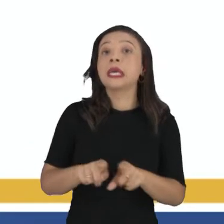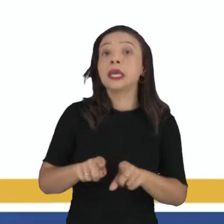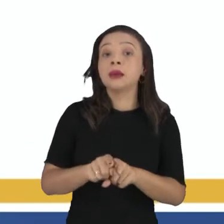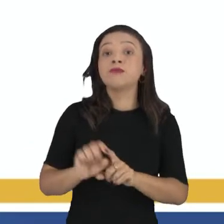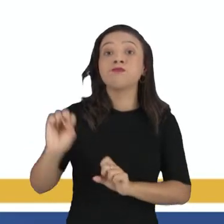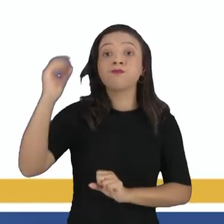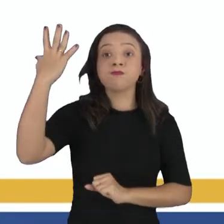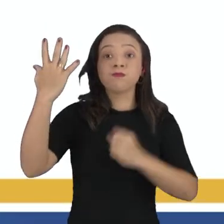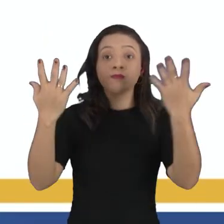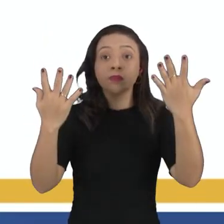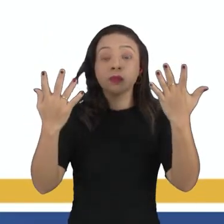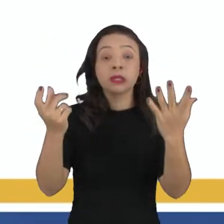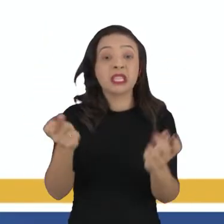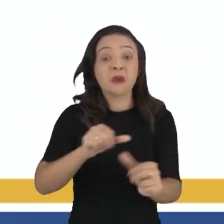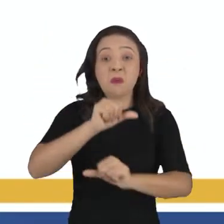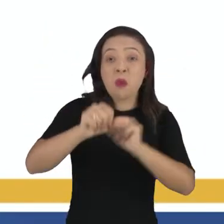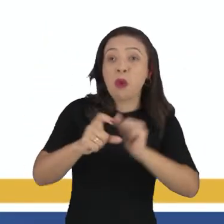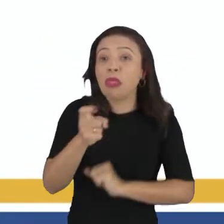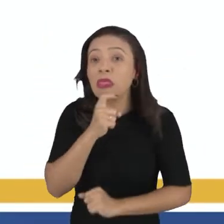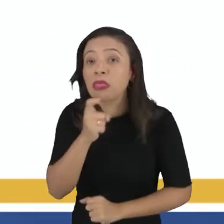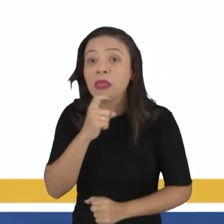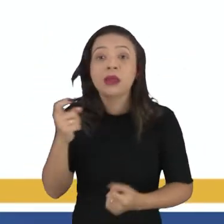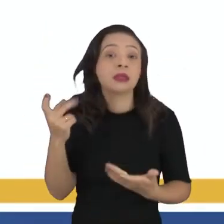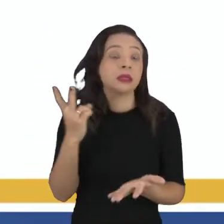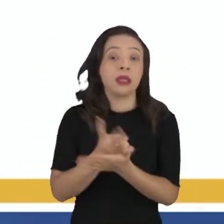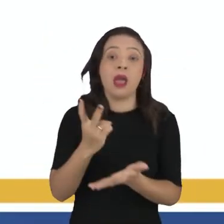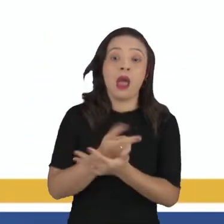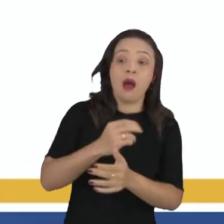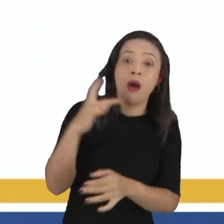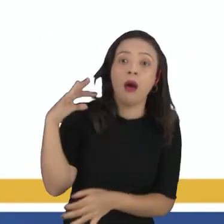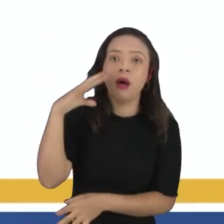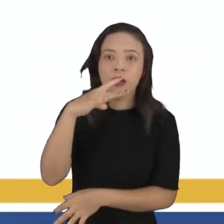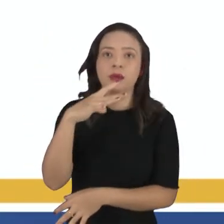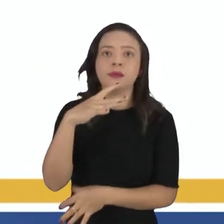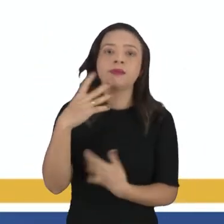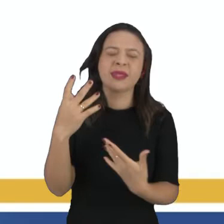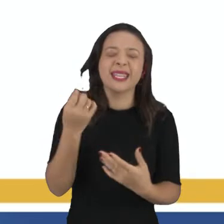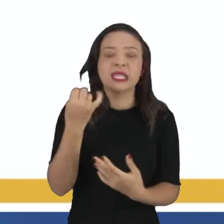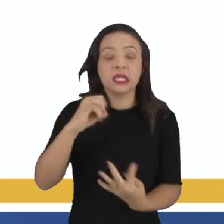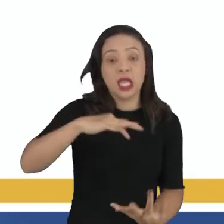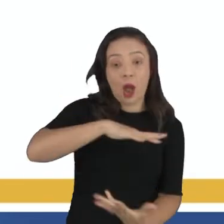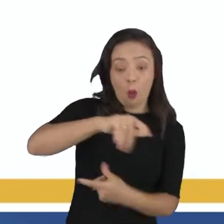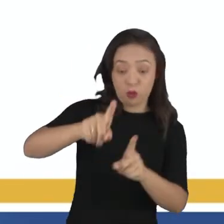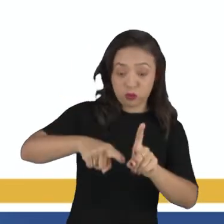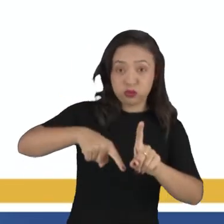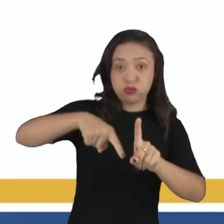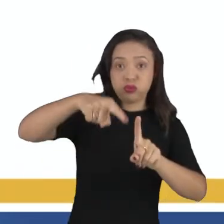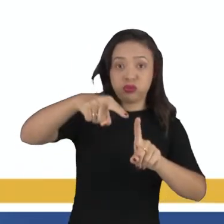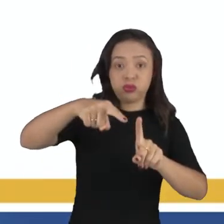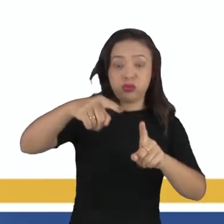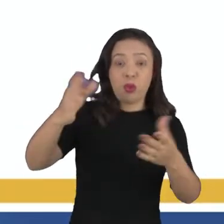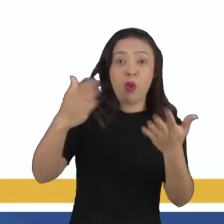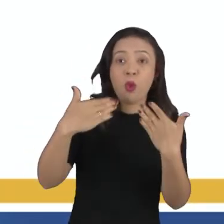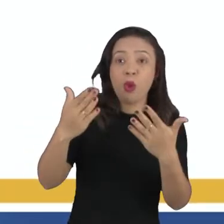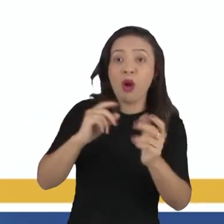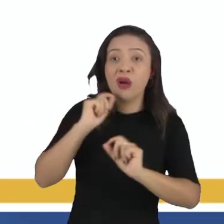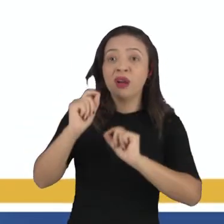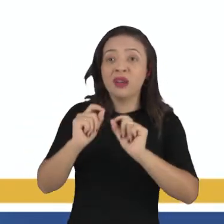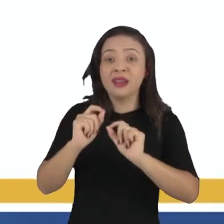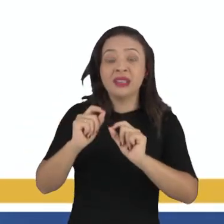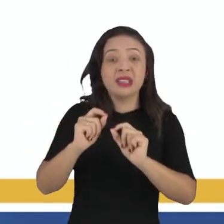climáticos extremos constantes, tá? Com o aumento gradual da temperatura do planeta, né, esse calor em excesso, ele perturba